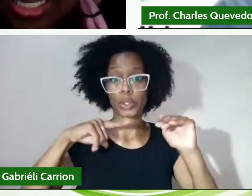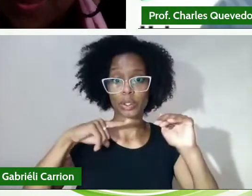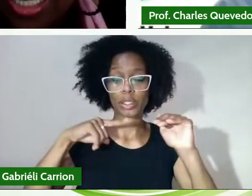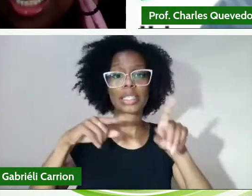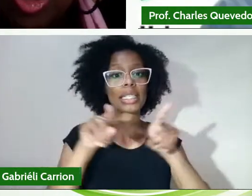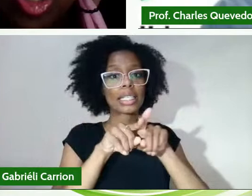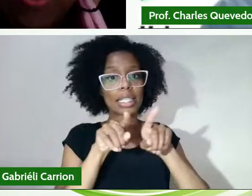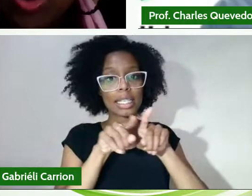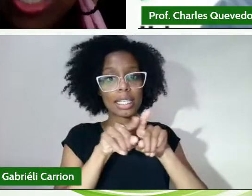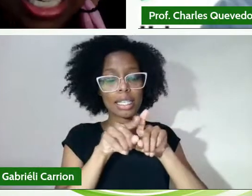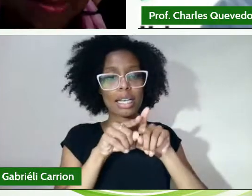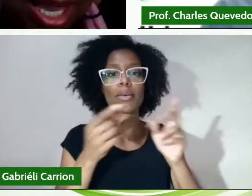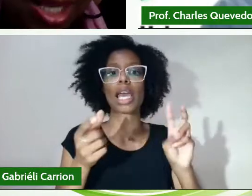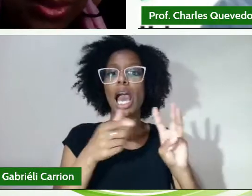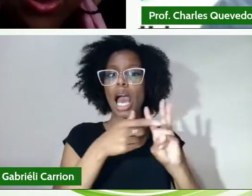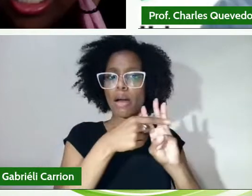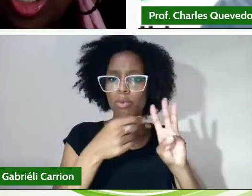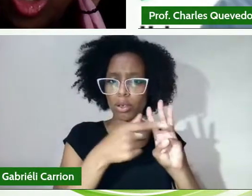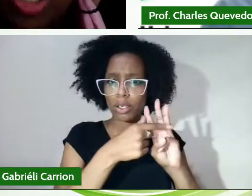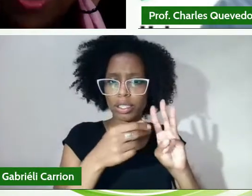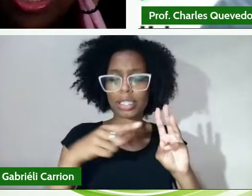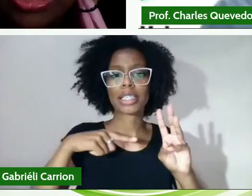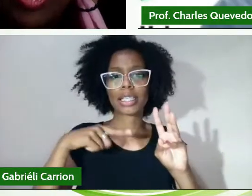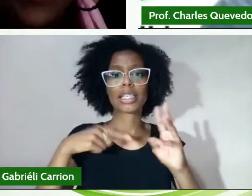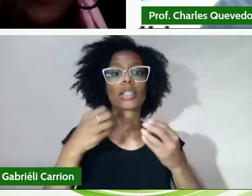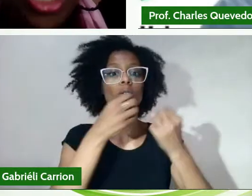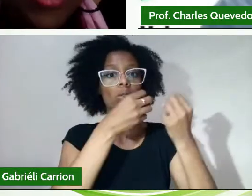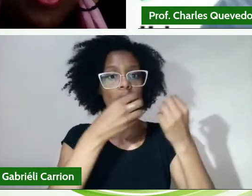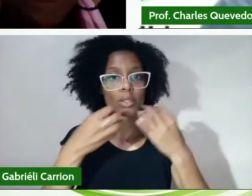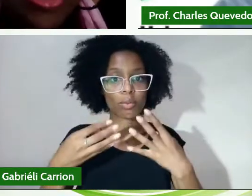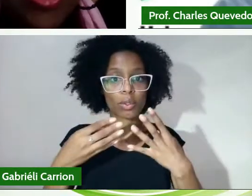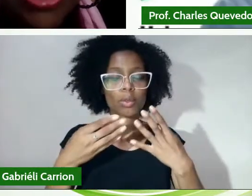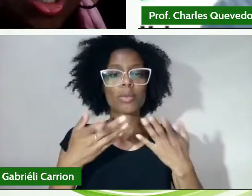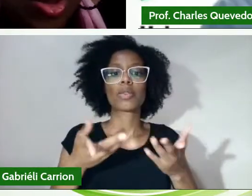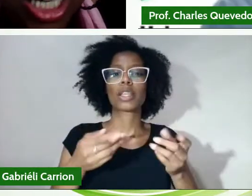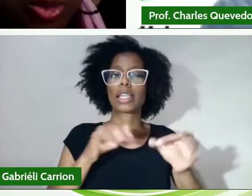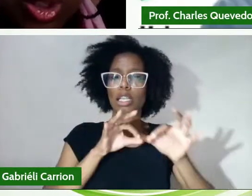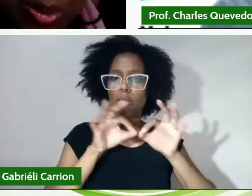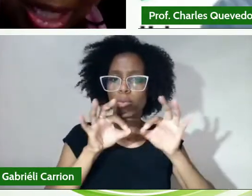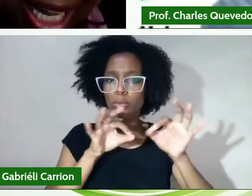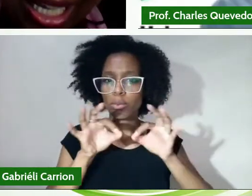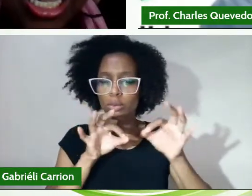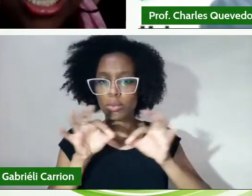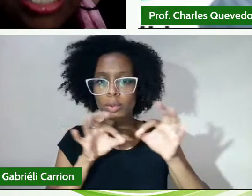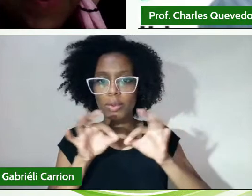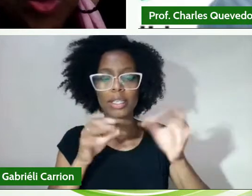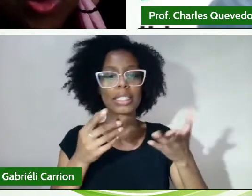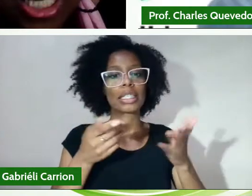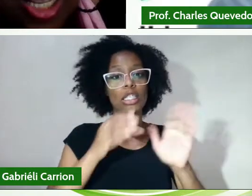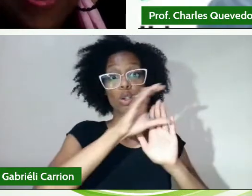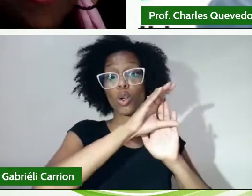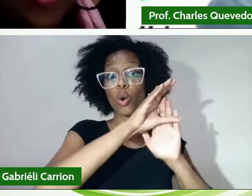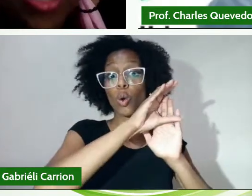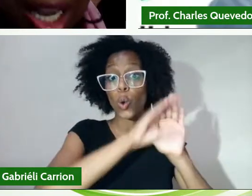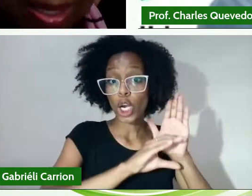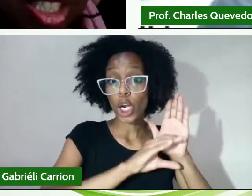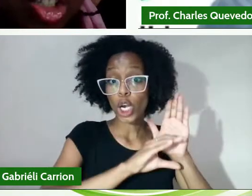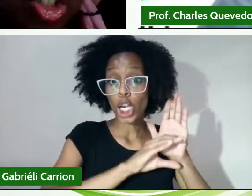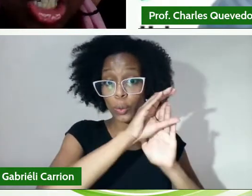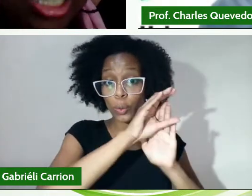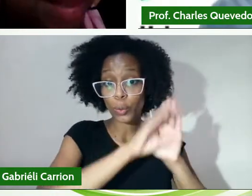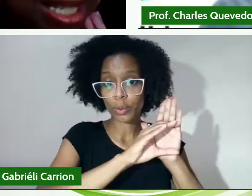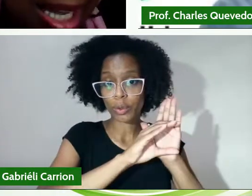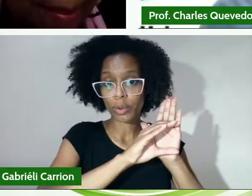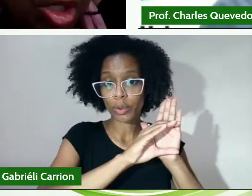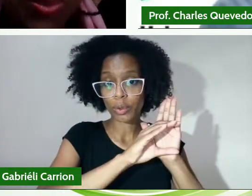Prograde, por exemplo, lá nós temos um segmento que a gente chama de Programa de Inovação e Assessoria Curricular. Até pouco tempo, esse programa que a